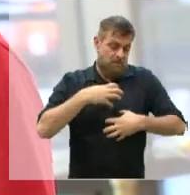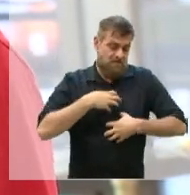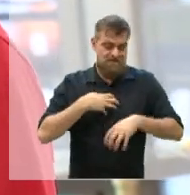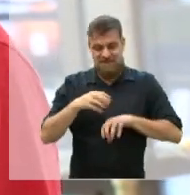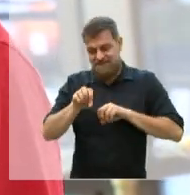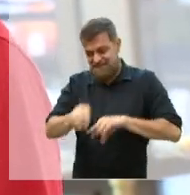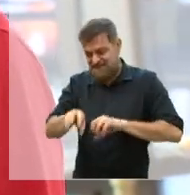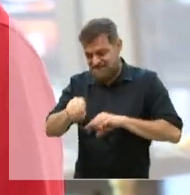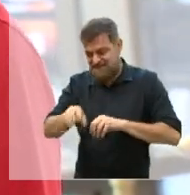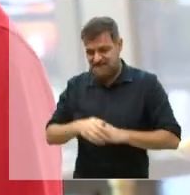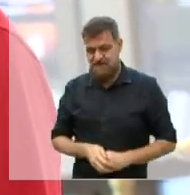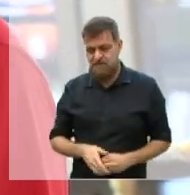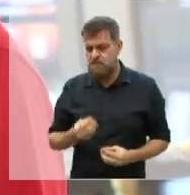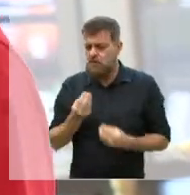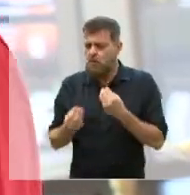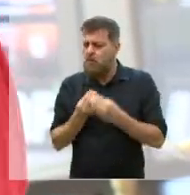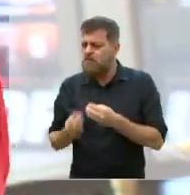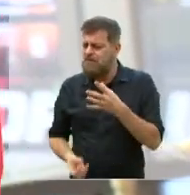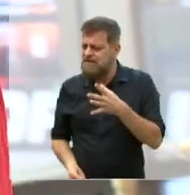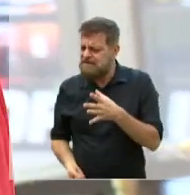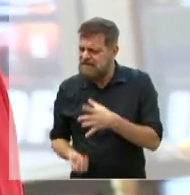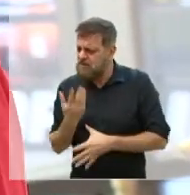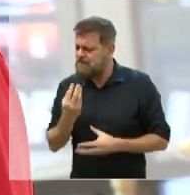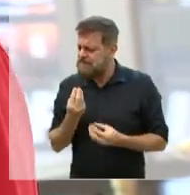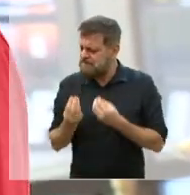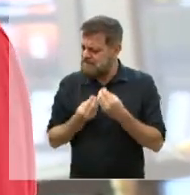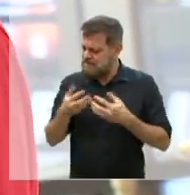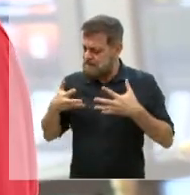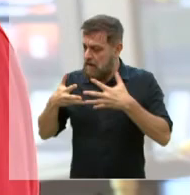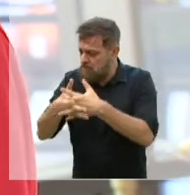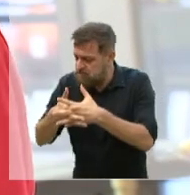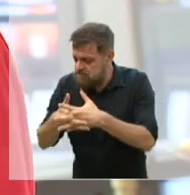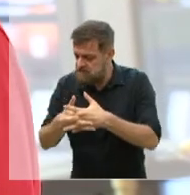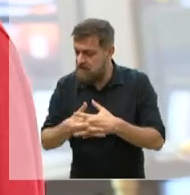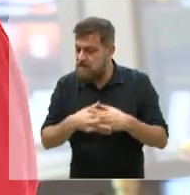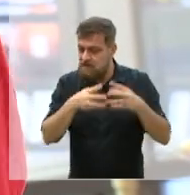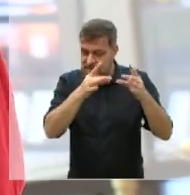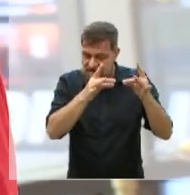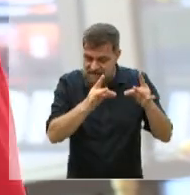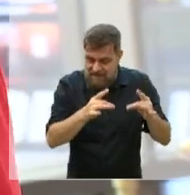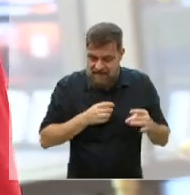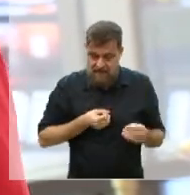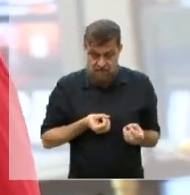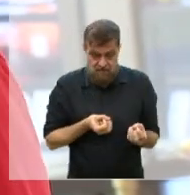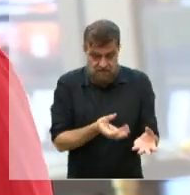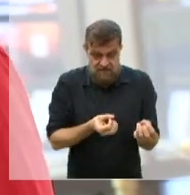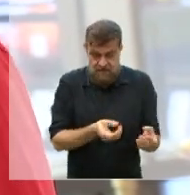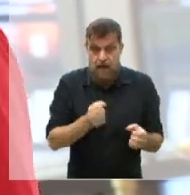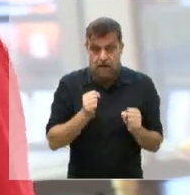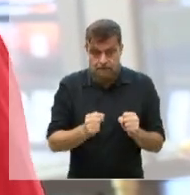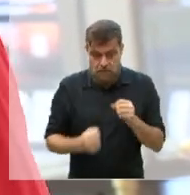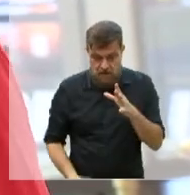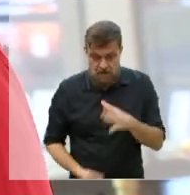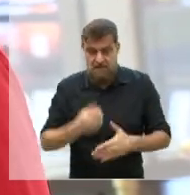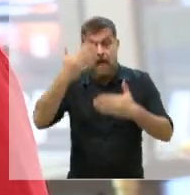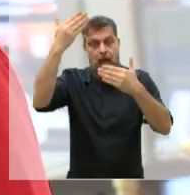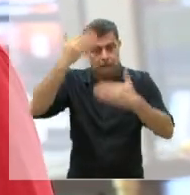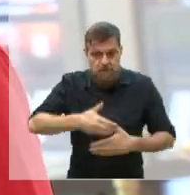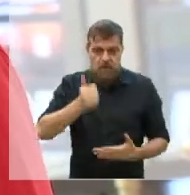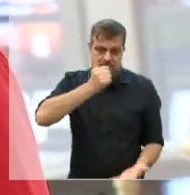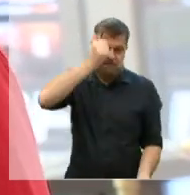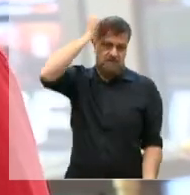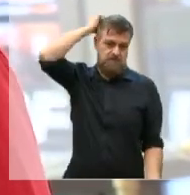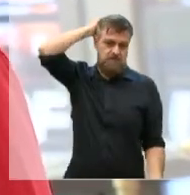aula, é tentar explicar como é que uma coisa meio complicada é simples para ele e pode cair pra caramba em vestibular, e vai cair